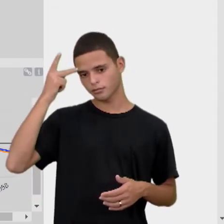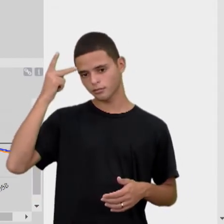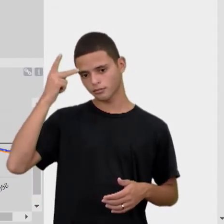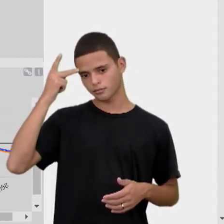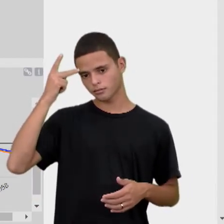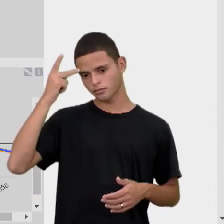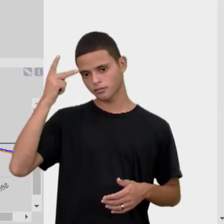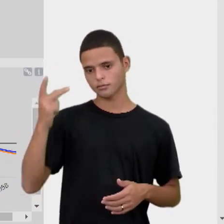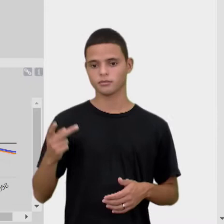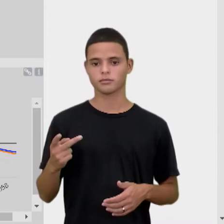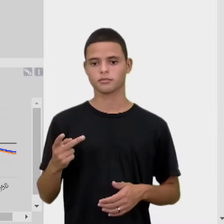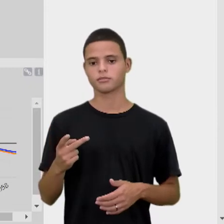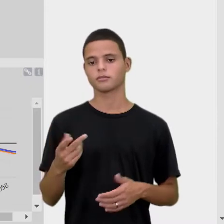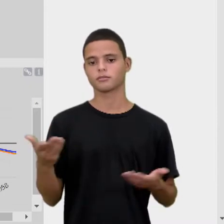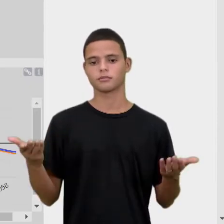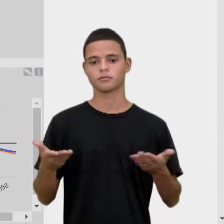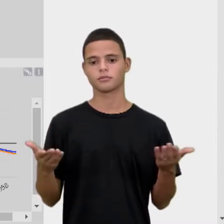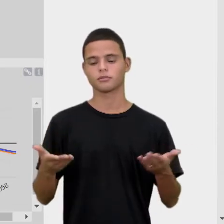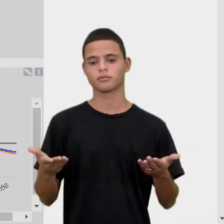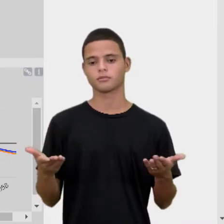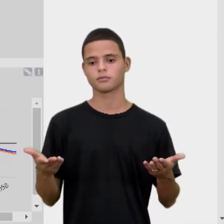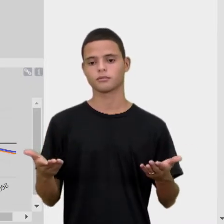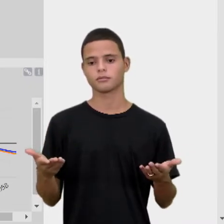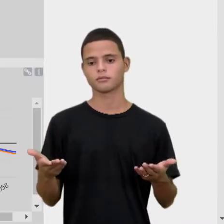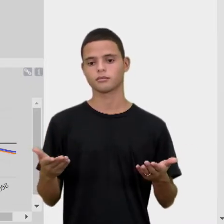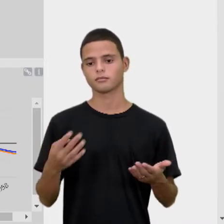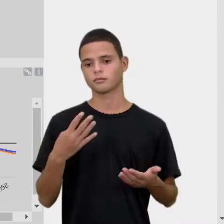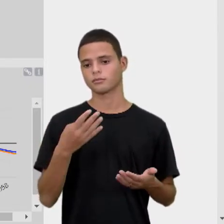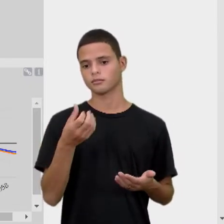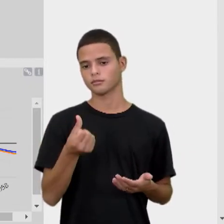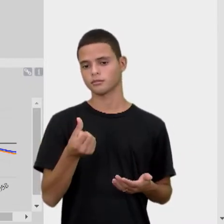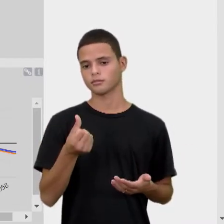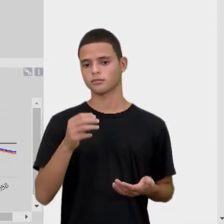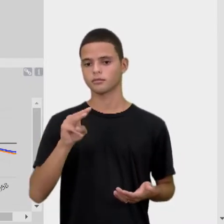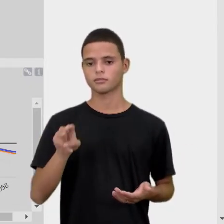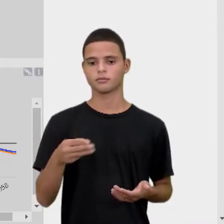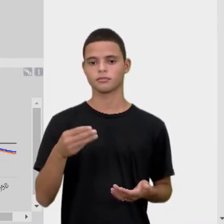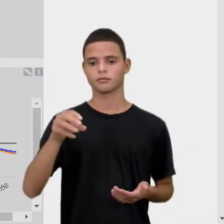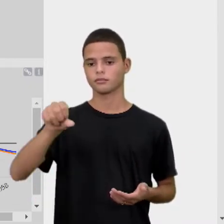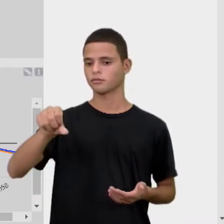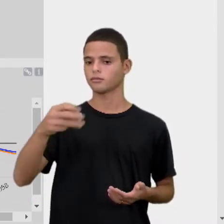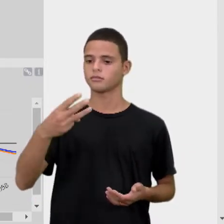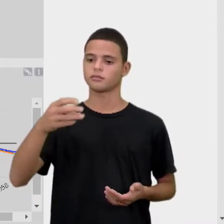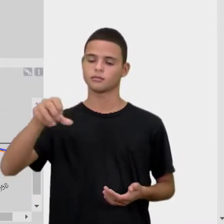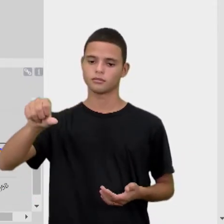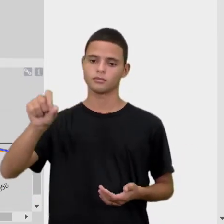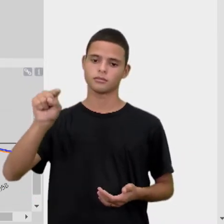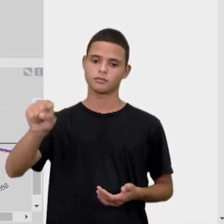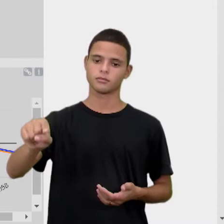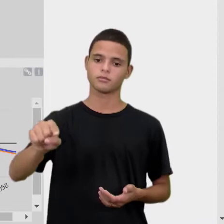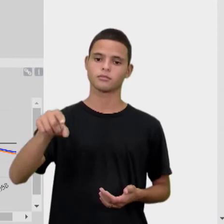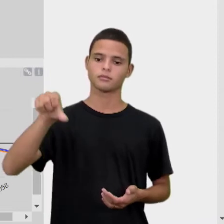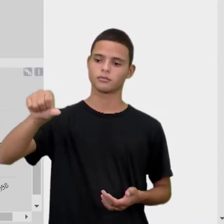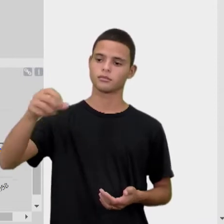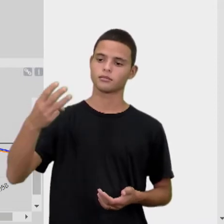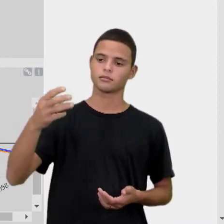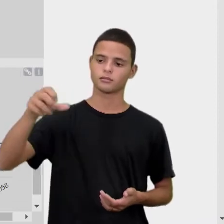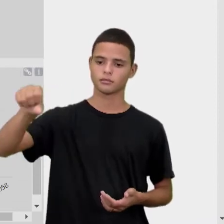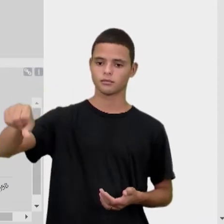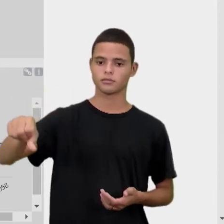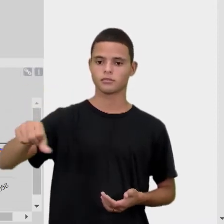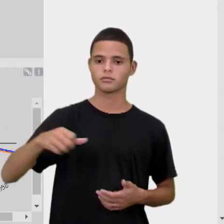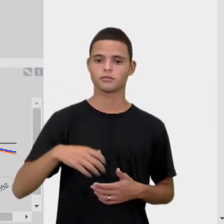de São Paulo, atualmente, né, projetada em 46.939.900